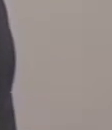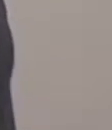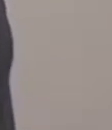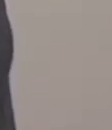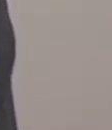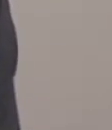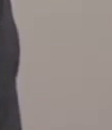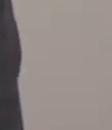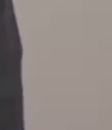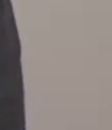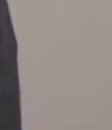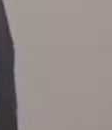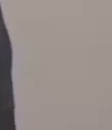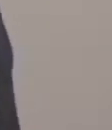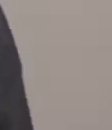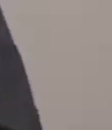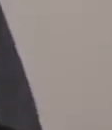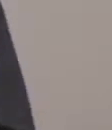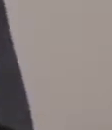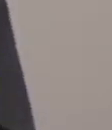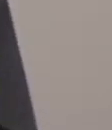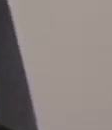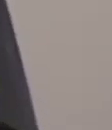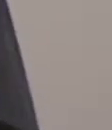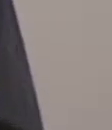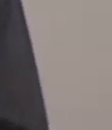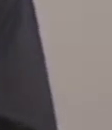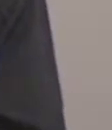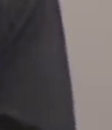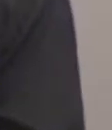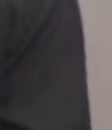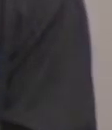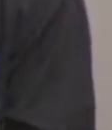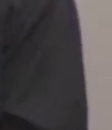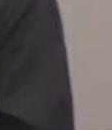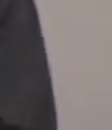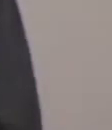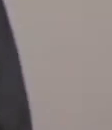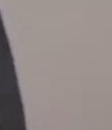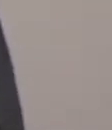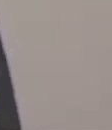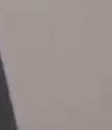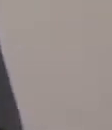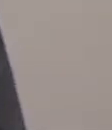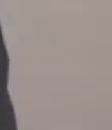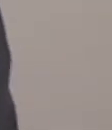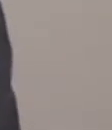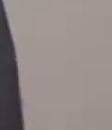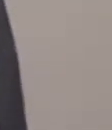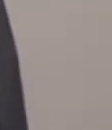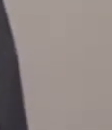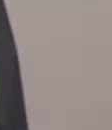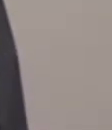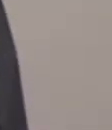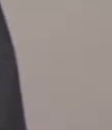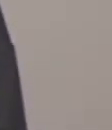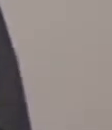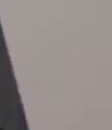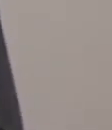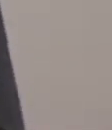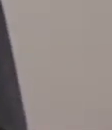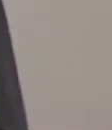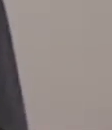que apesar do Brasil ser um país novo, nós não podemos perder a capacidade de se